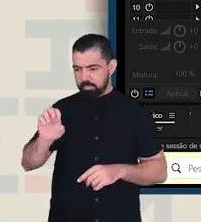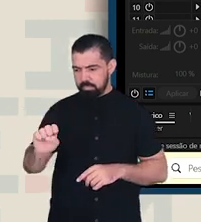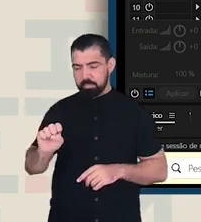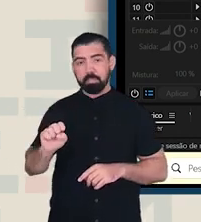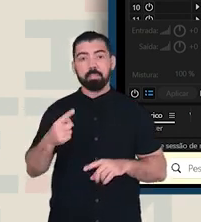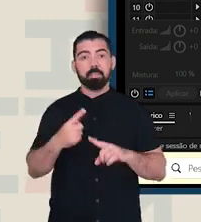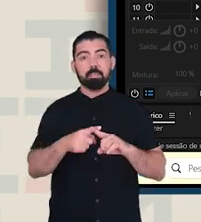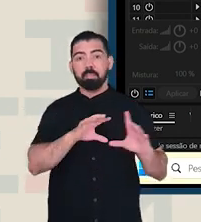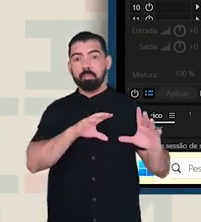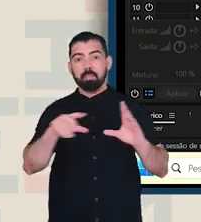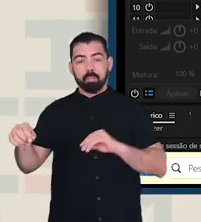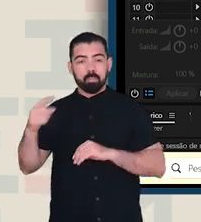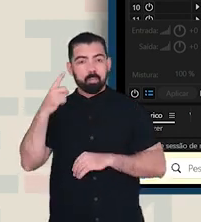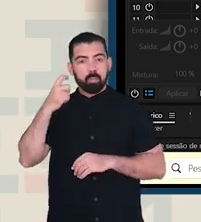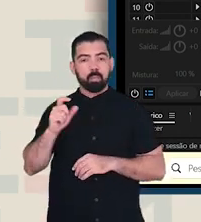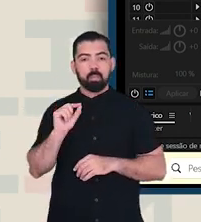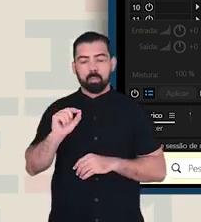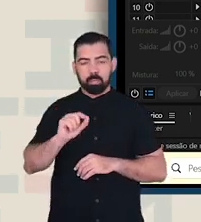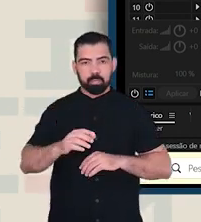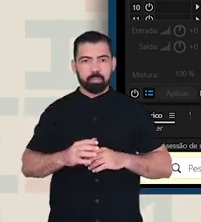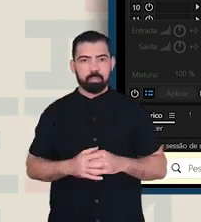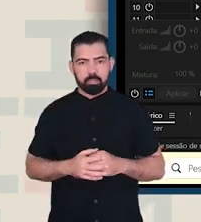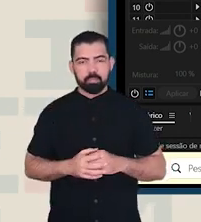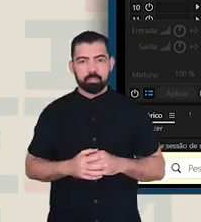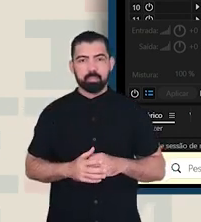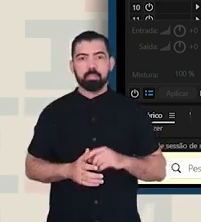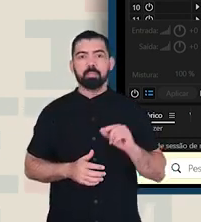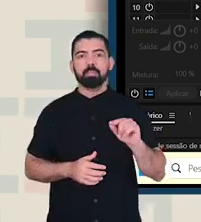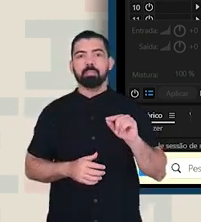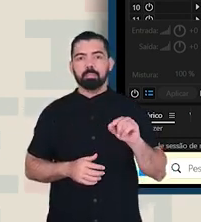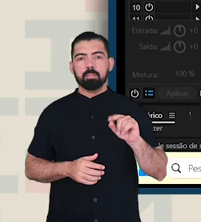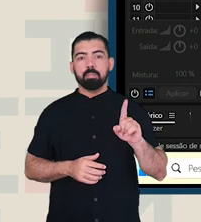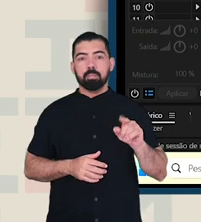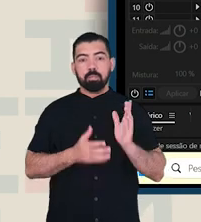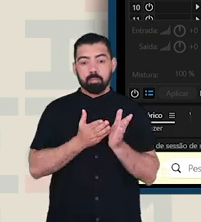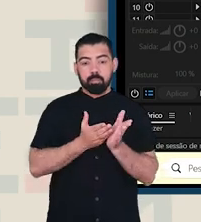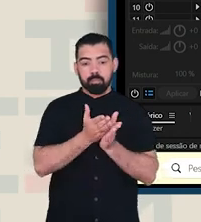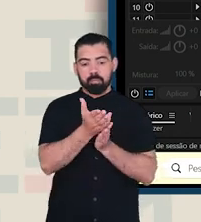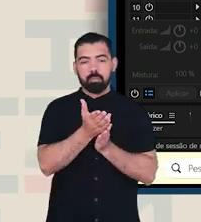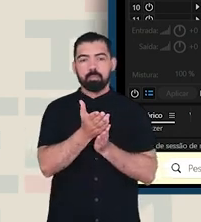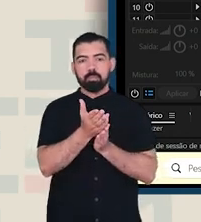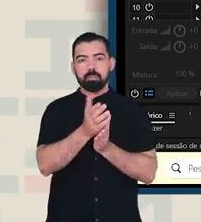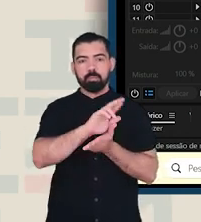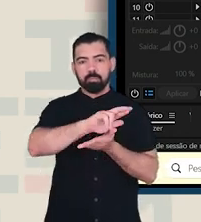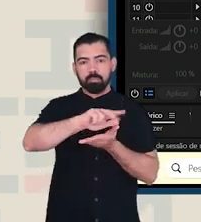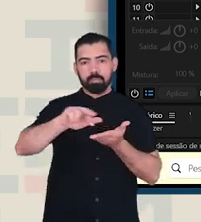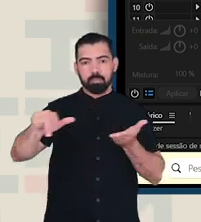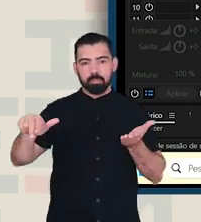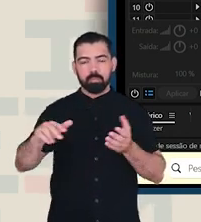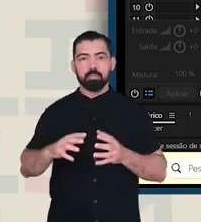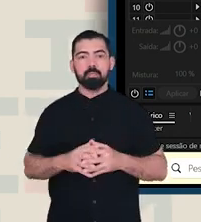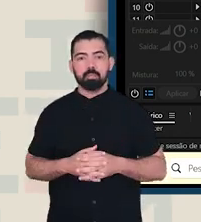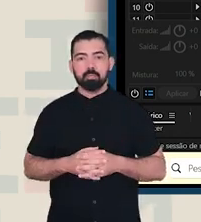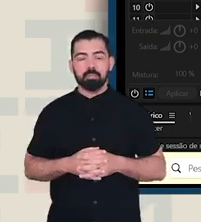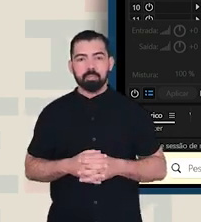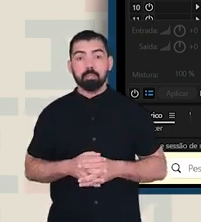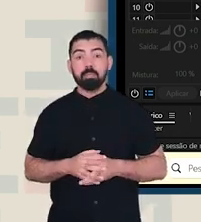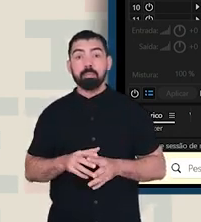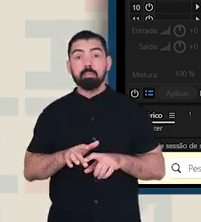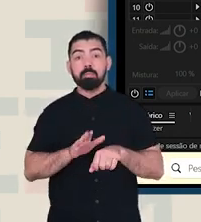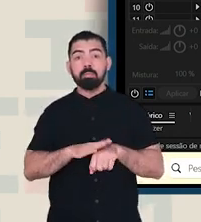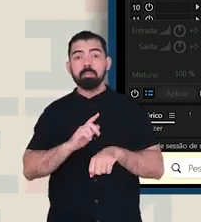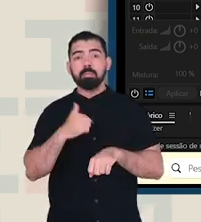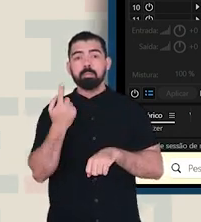todos são, na real, uma continuação de muitos ataquezinhos pequenos. Algo que a gente